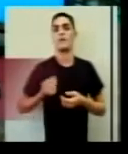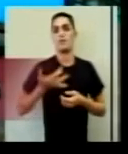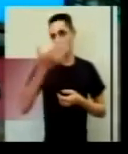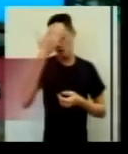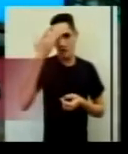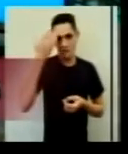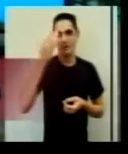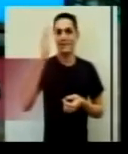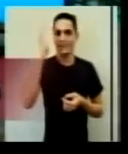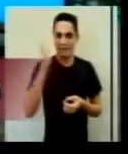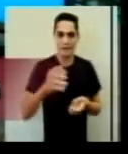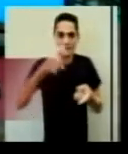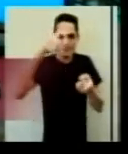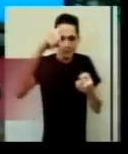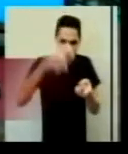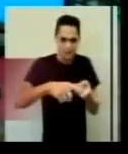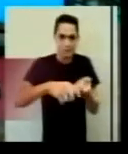Próximo.